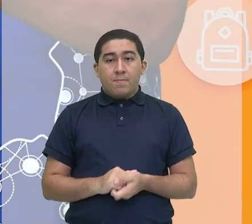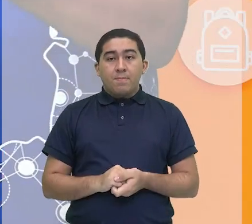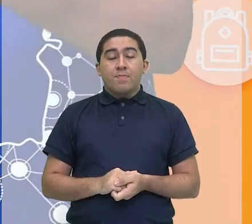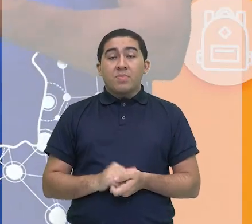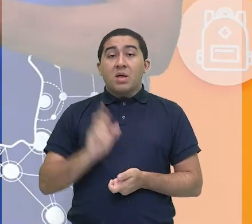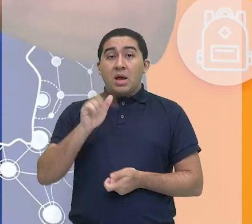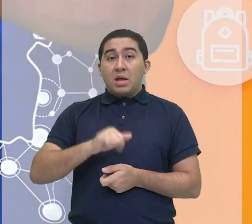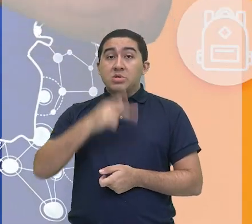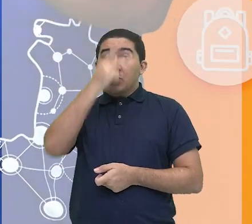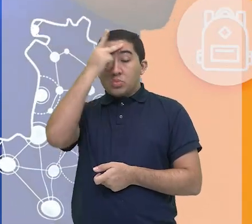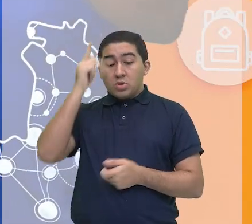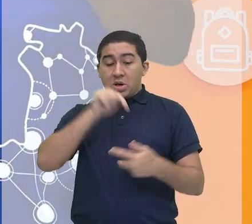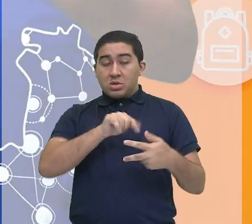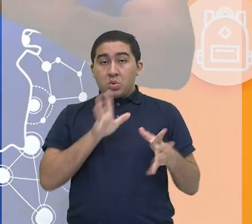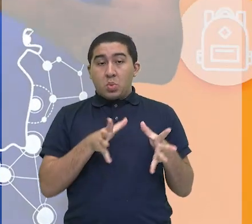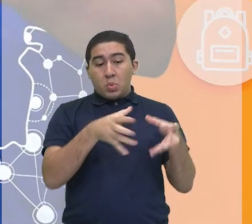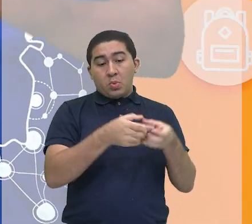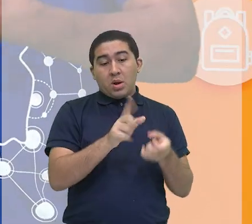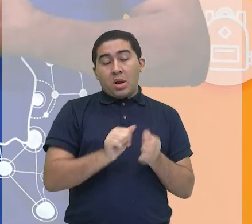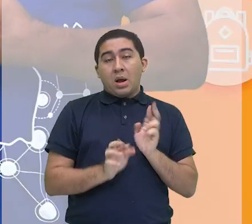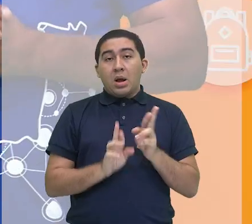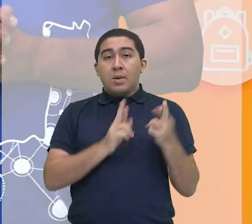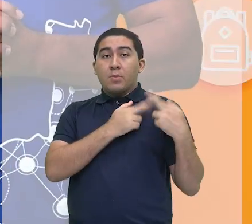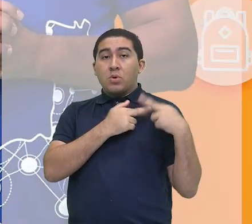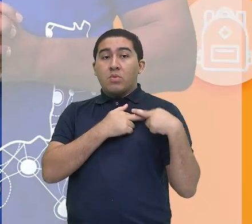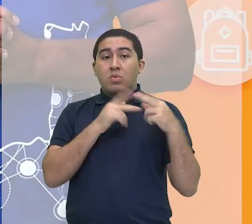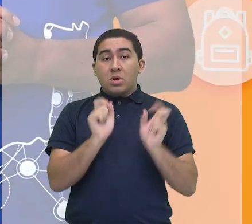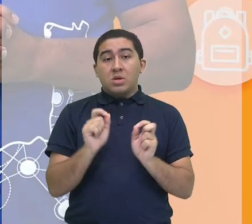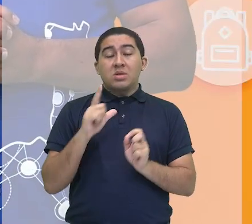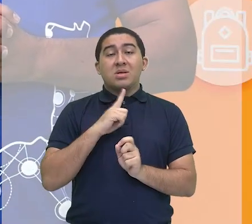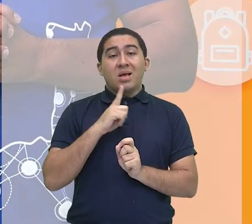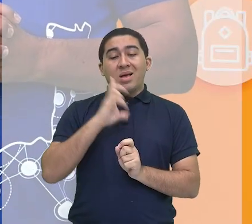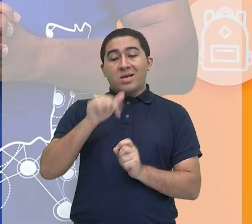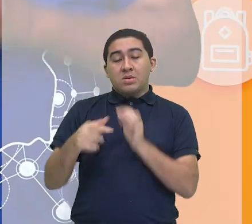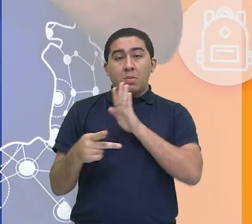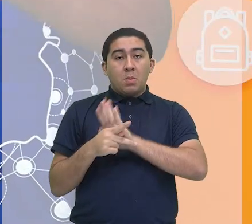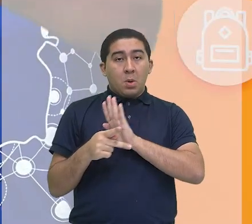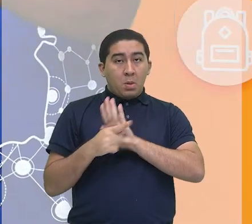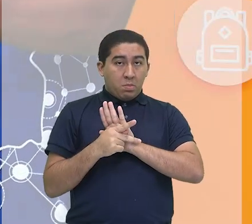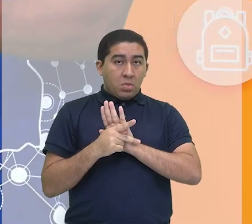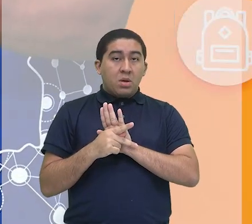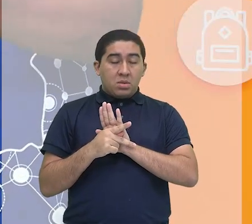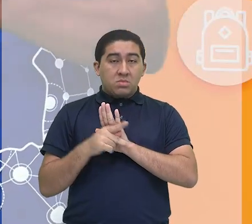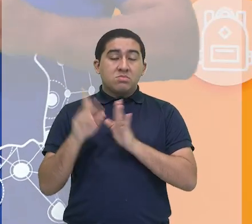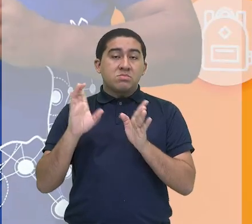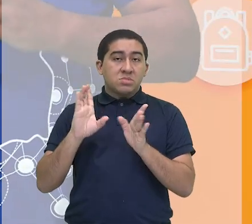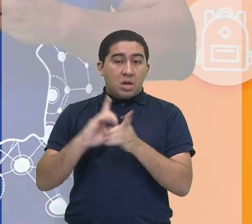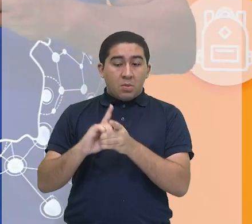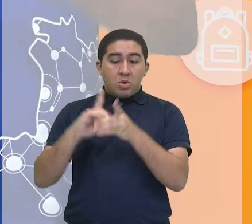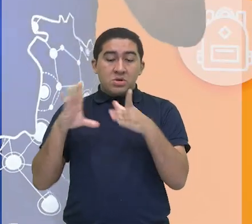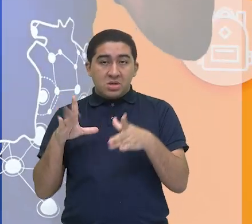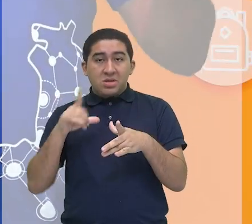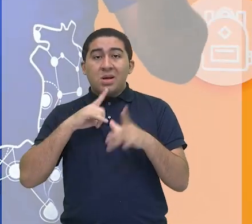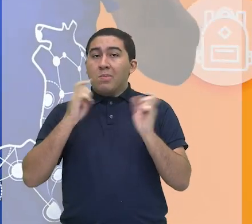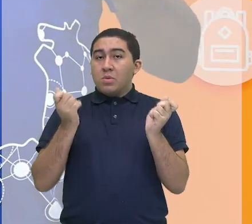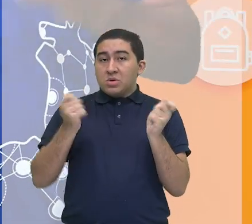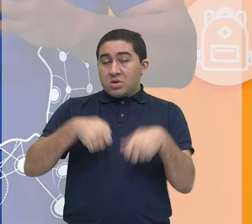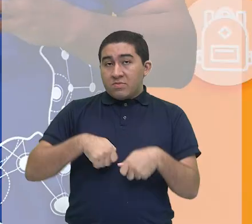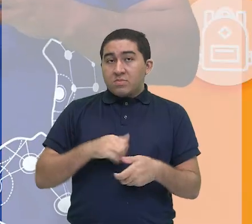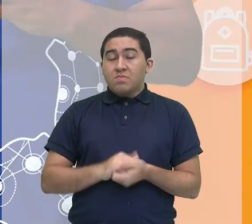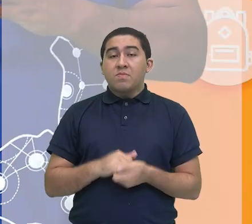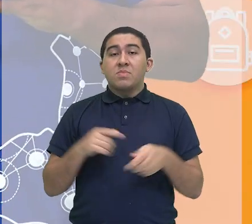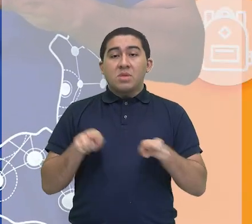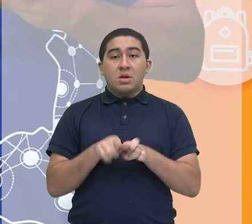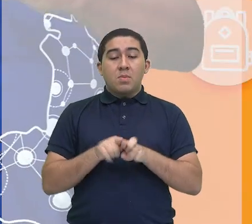pessoas são responsáveis, então, de fazer com que essa democracia funcione em sociedade, junto com o judiciário, que são, né, as leis,